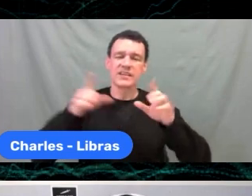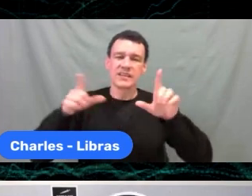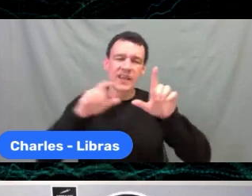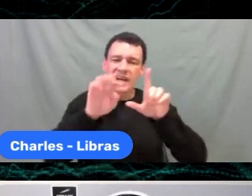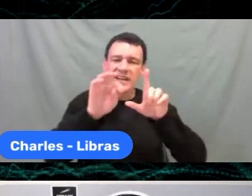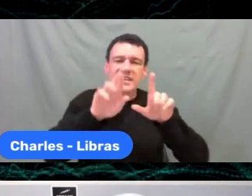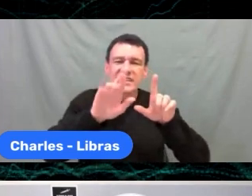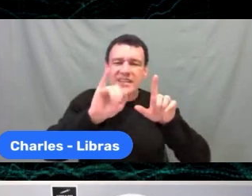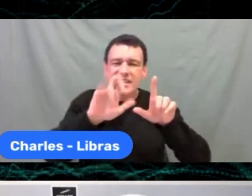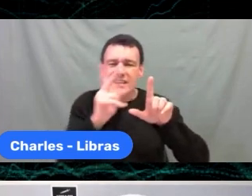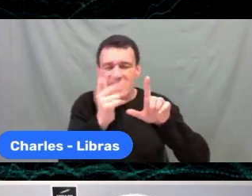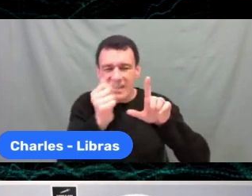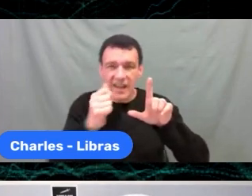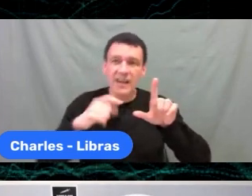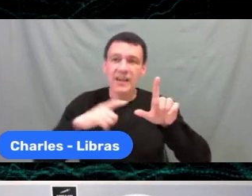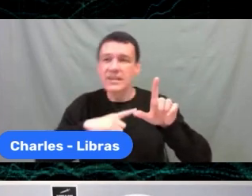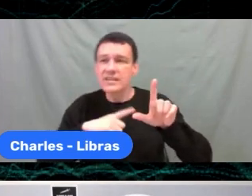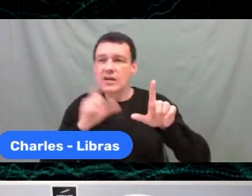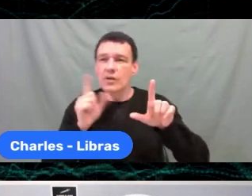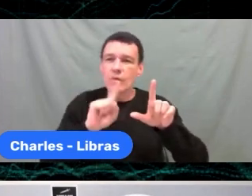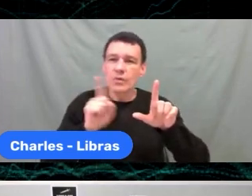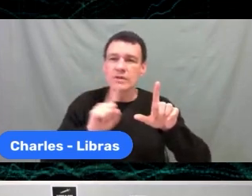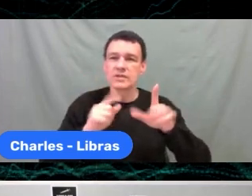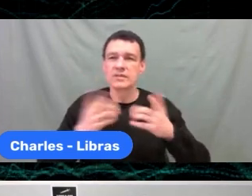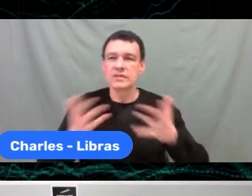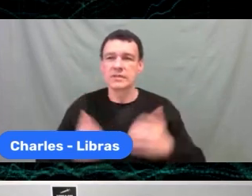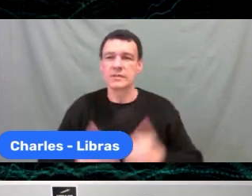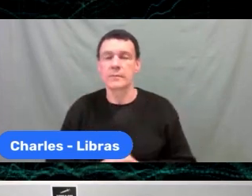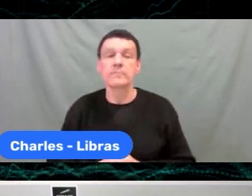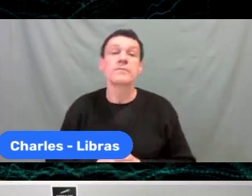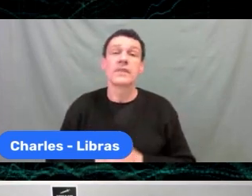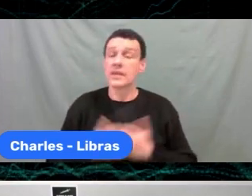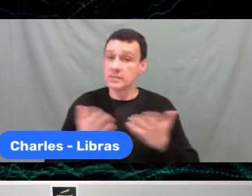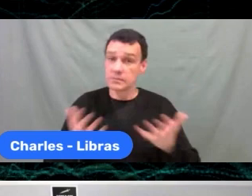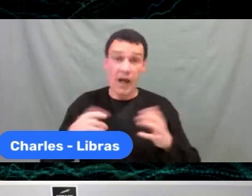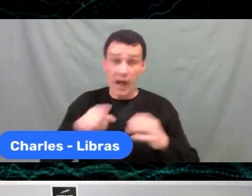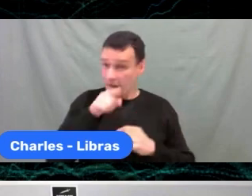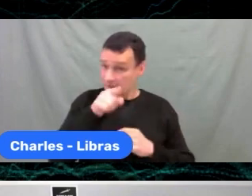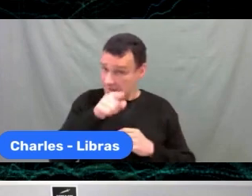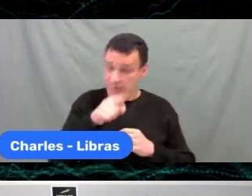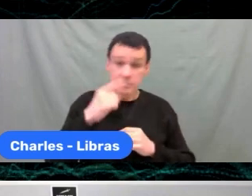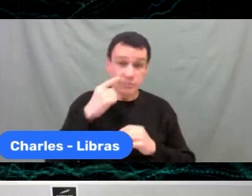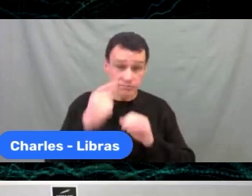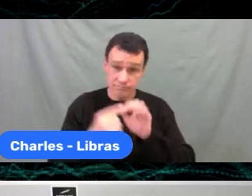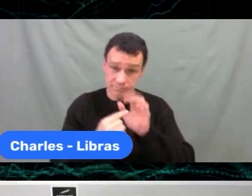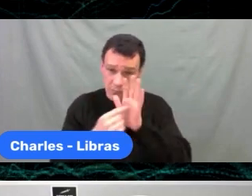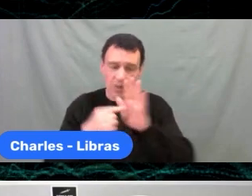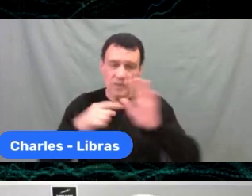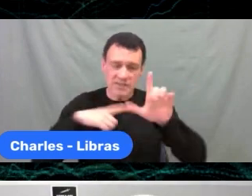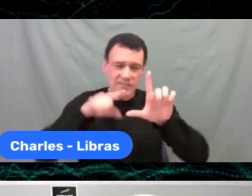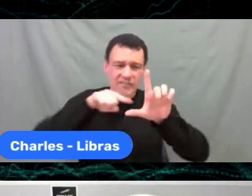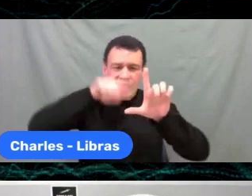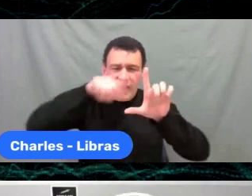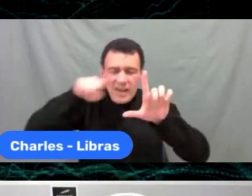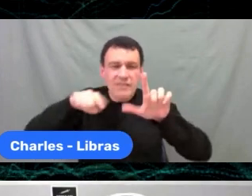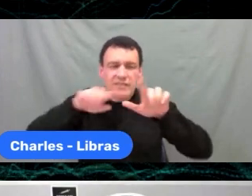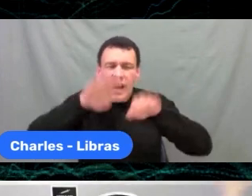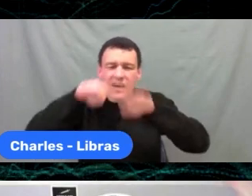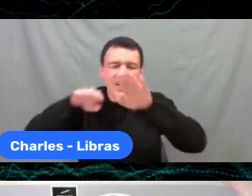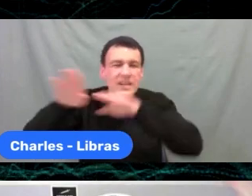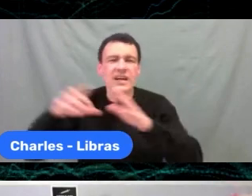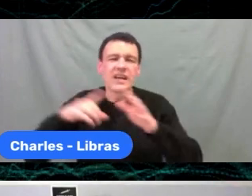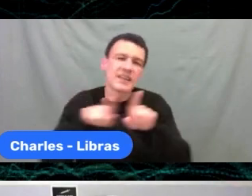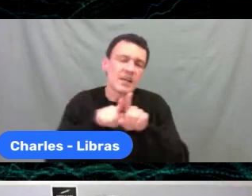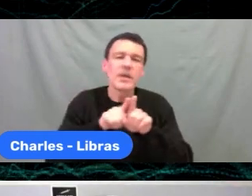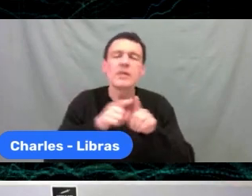entendeu? E aqui nesse gráfico está justamente apontando um cenário onde eu tenho muitas variações e processos importantes que eles estão